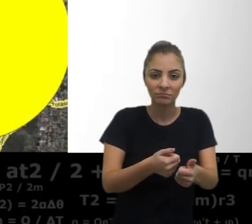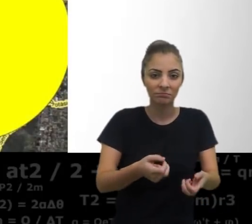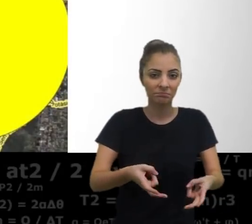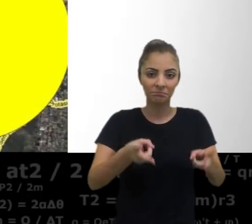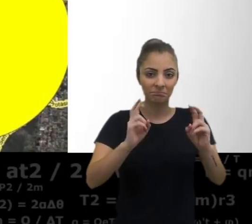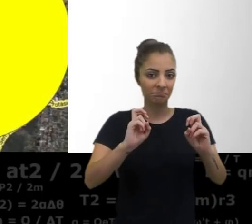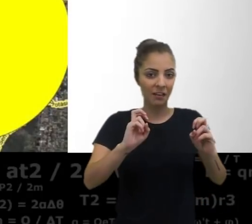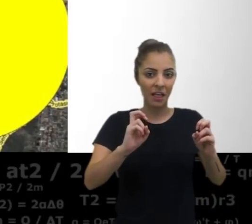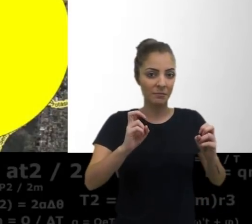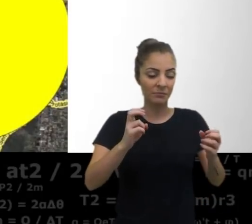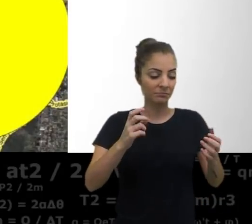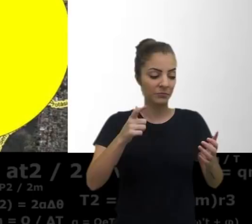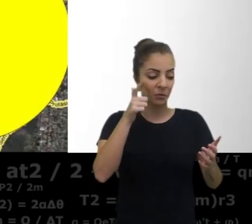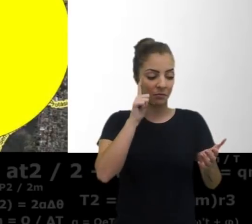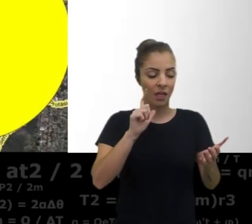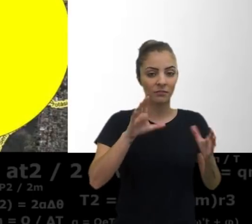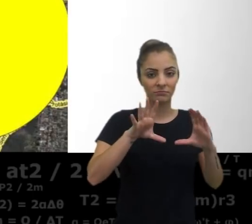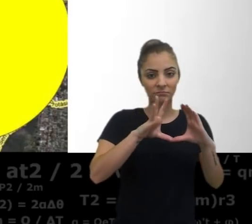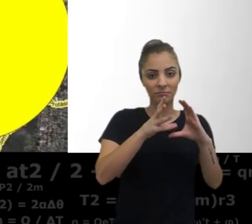Então, só para dar